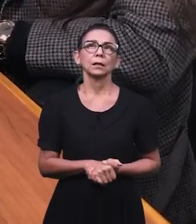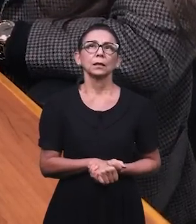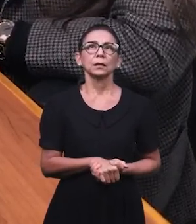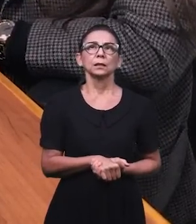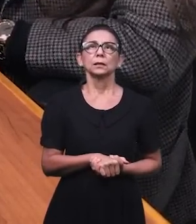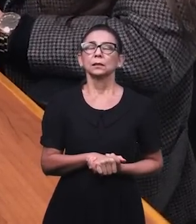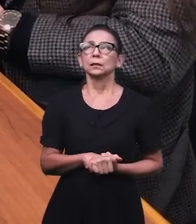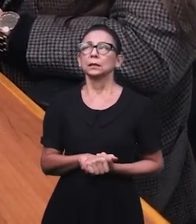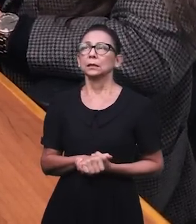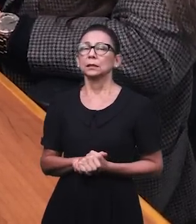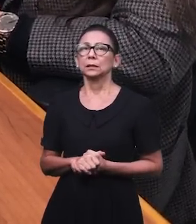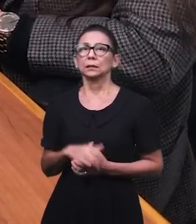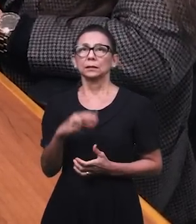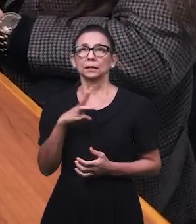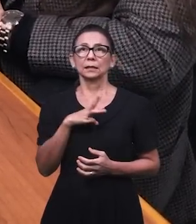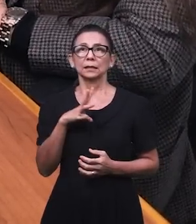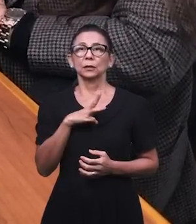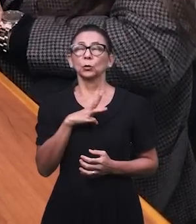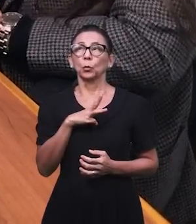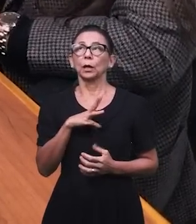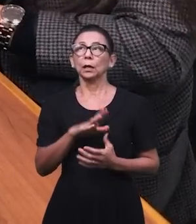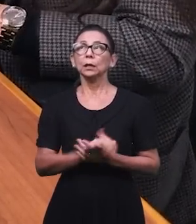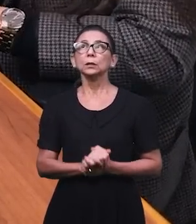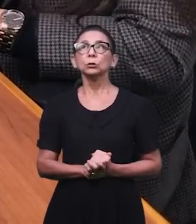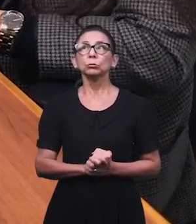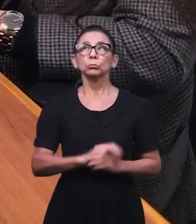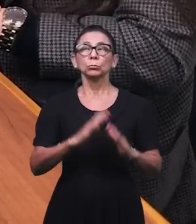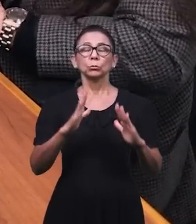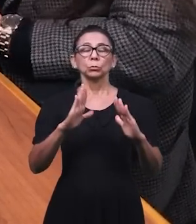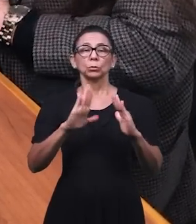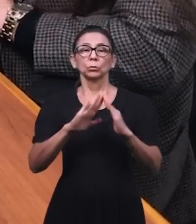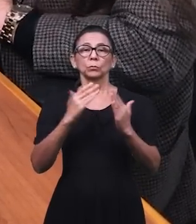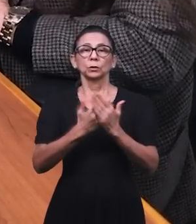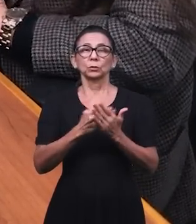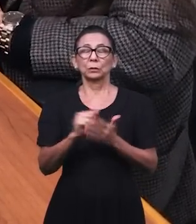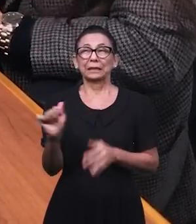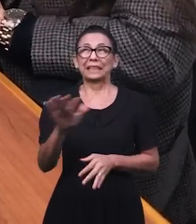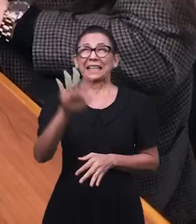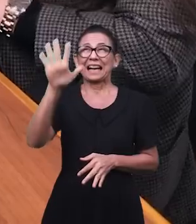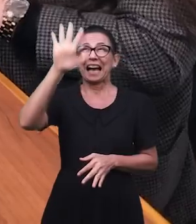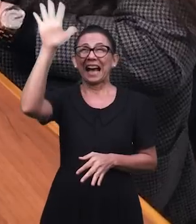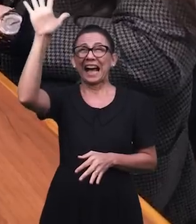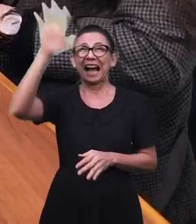minha escola era muito cara, né? Terceiro ano, passei o ano inteiro estudando biomédica,